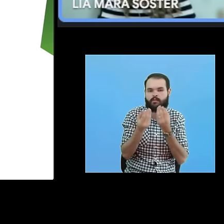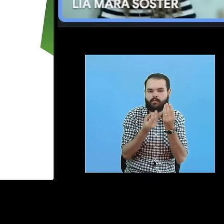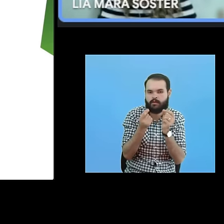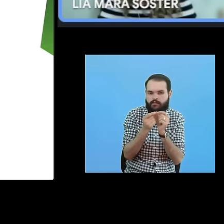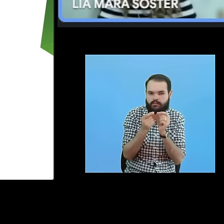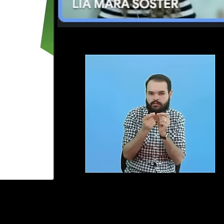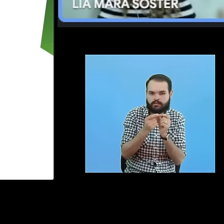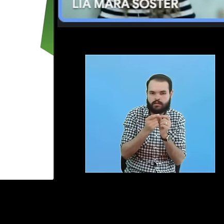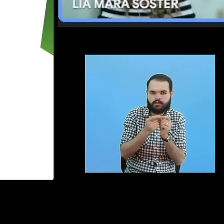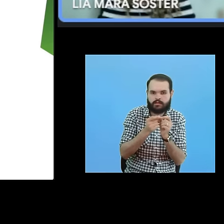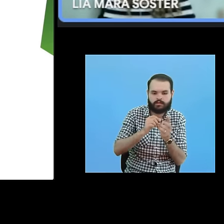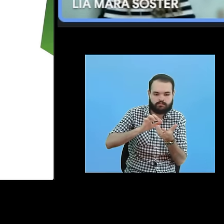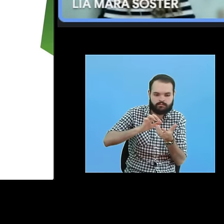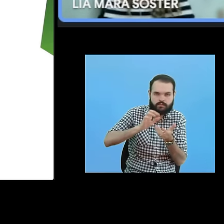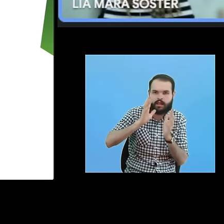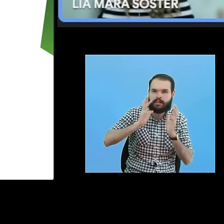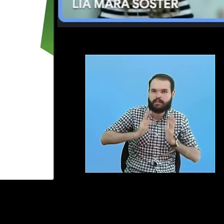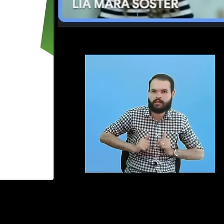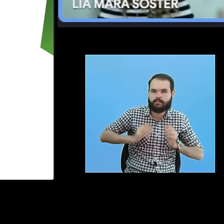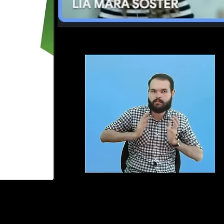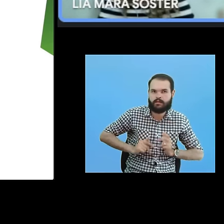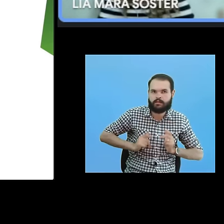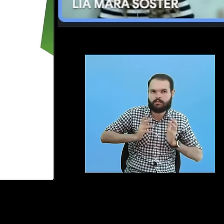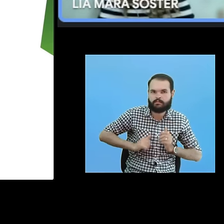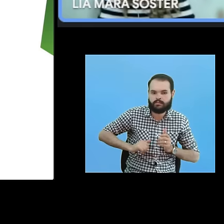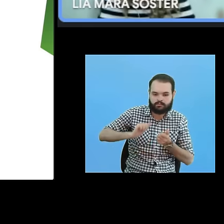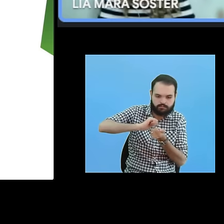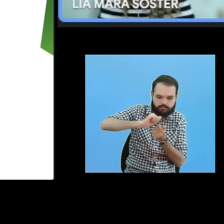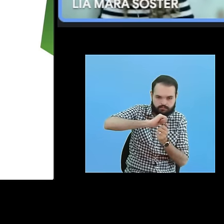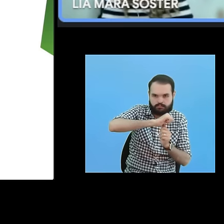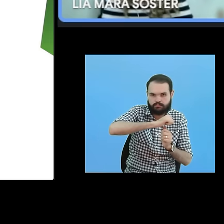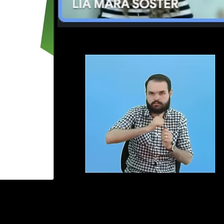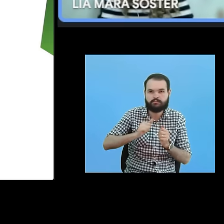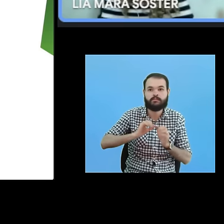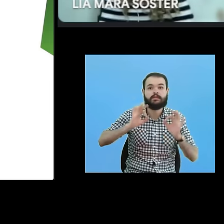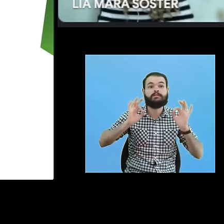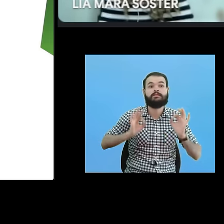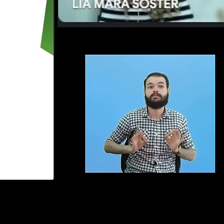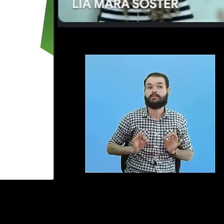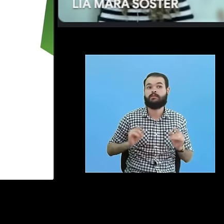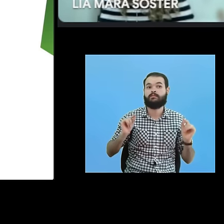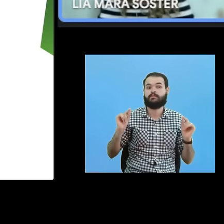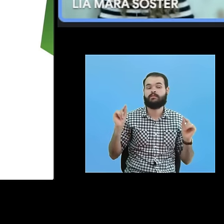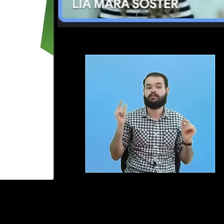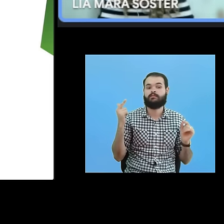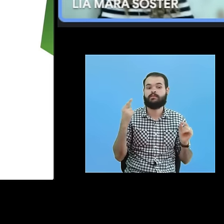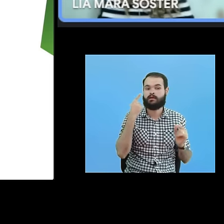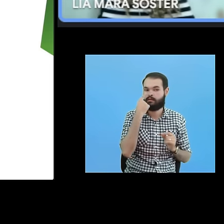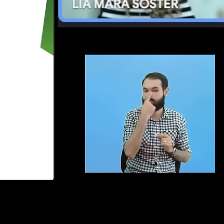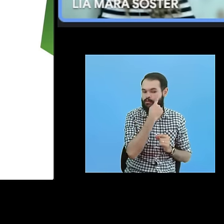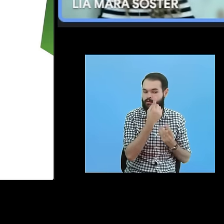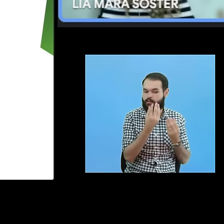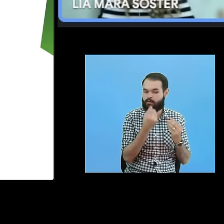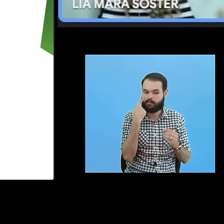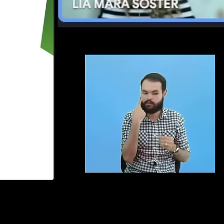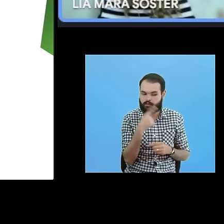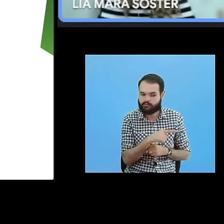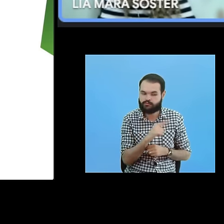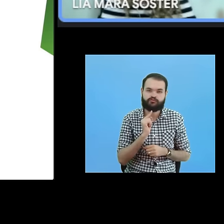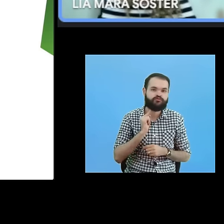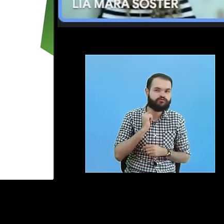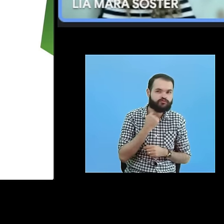a higienização apropriada, né, já que nós não temos ali neste grupo a visão que já identifica, né, se tem